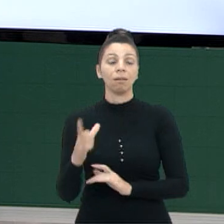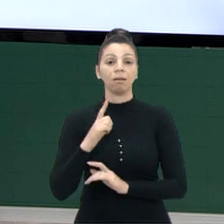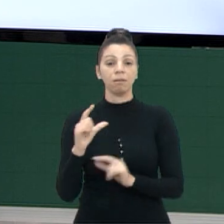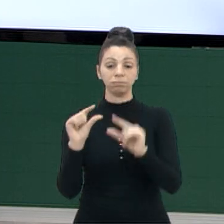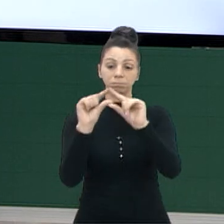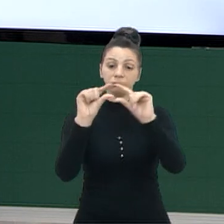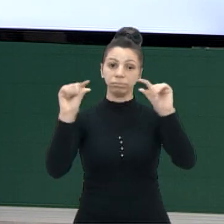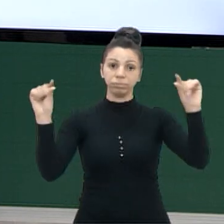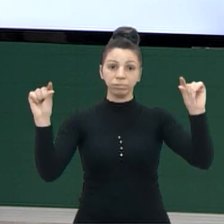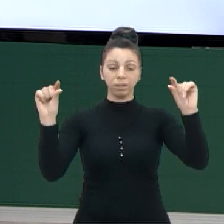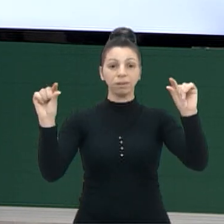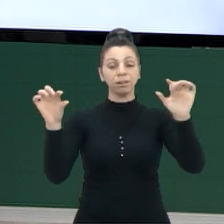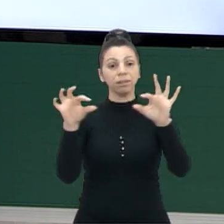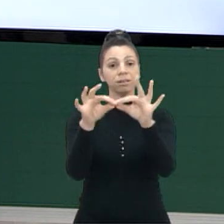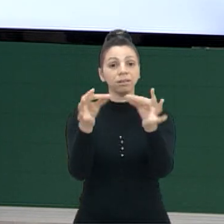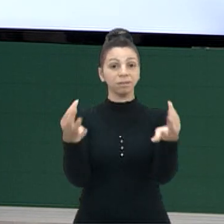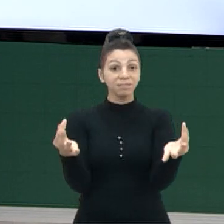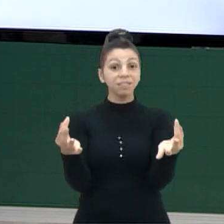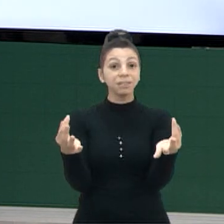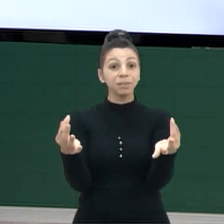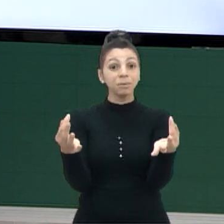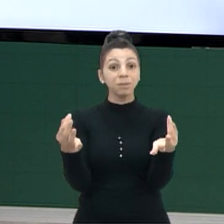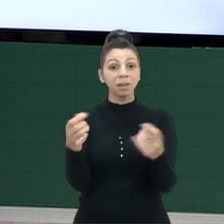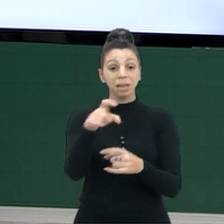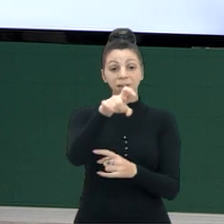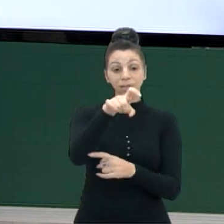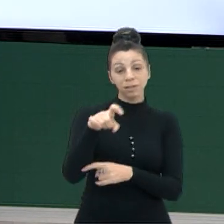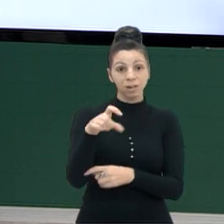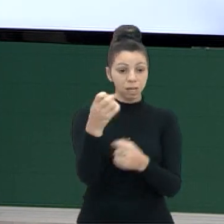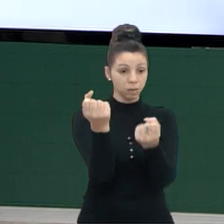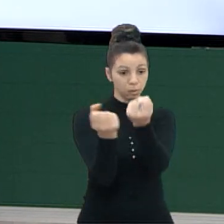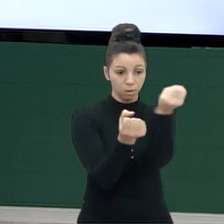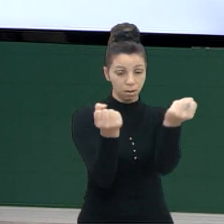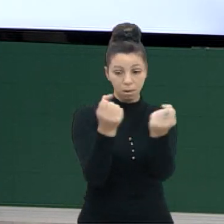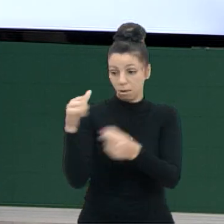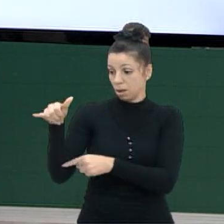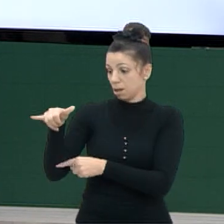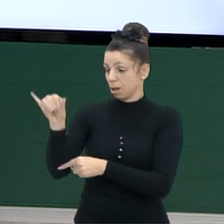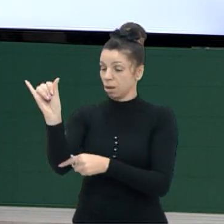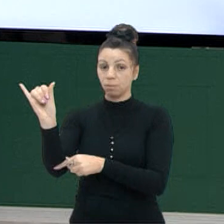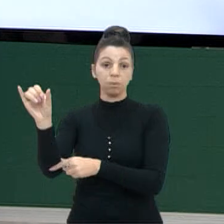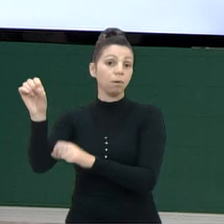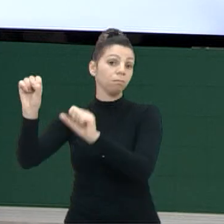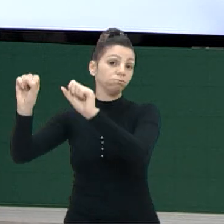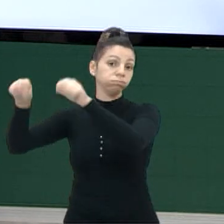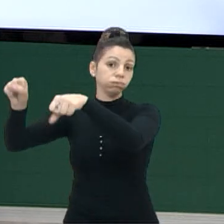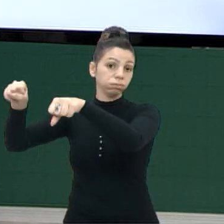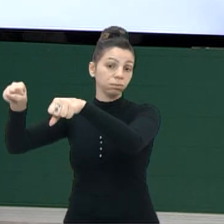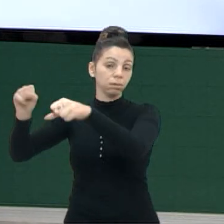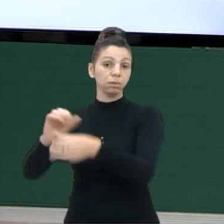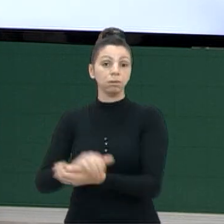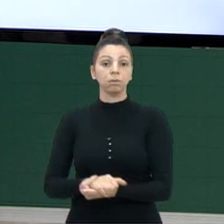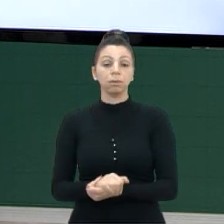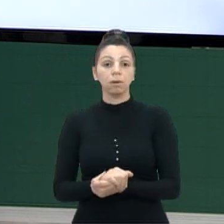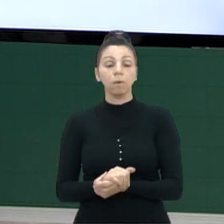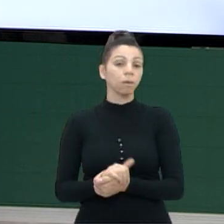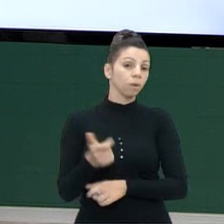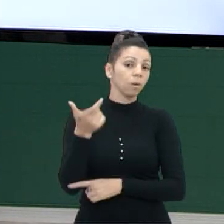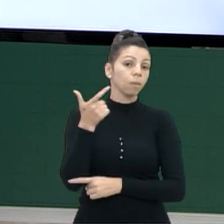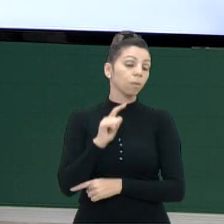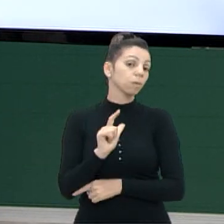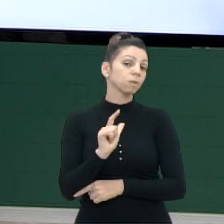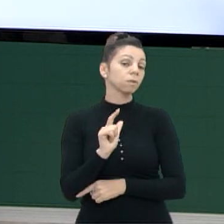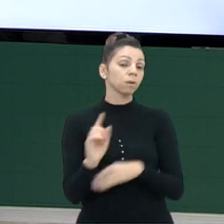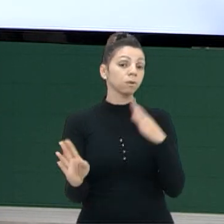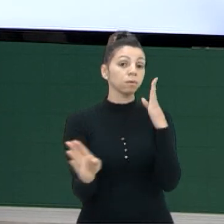determinei como Y, como o exercício está dando. A partir desse enunciado, desse problema, eu consigo